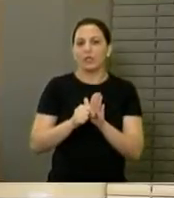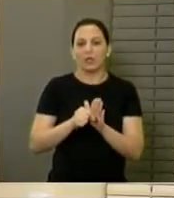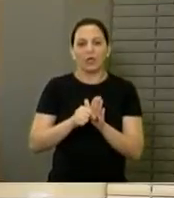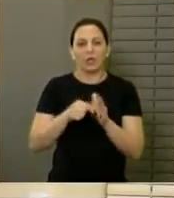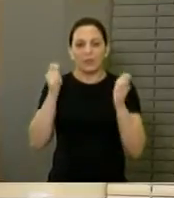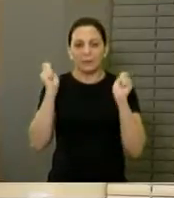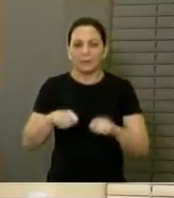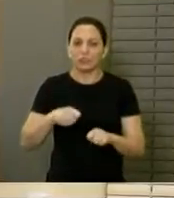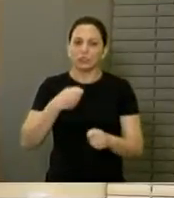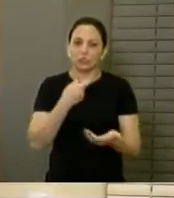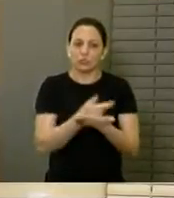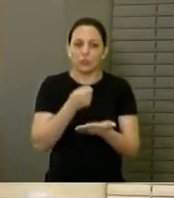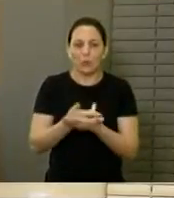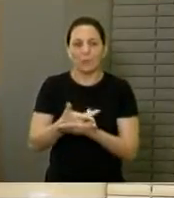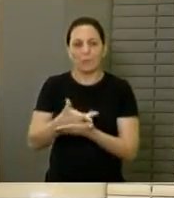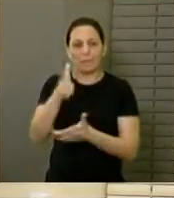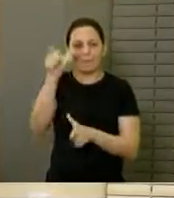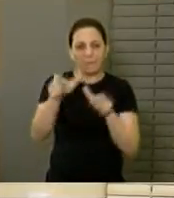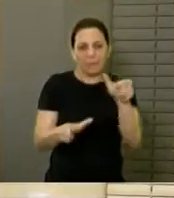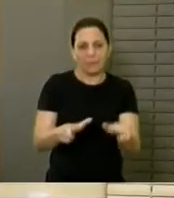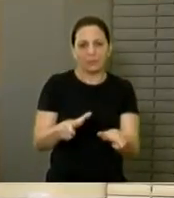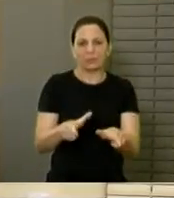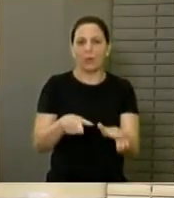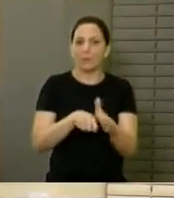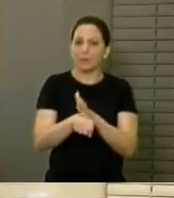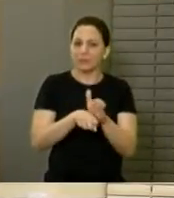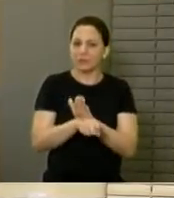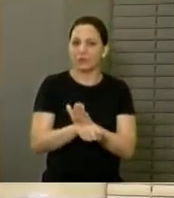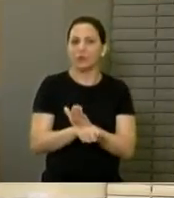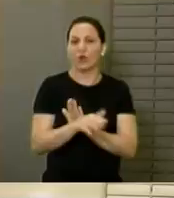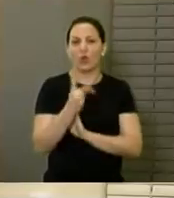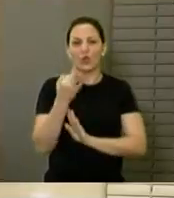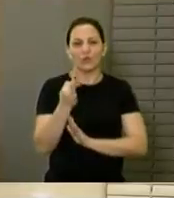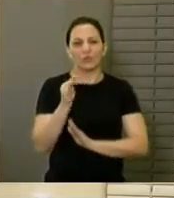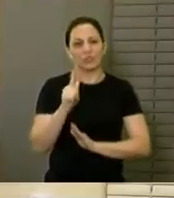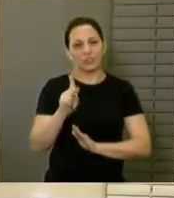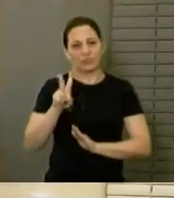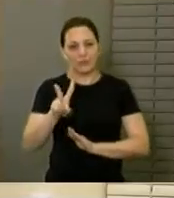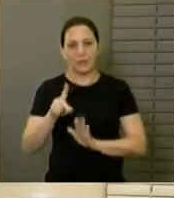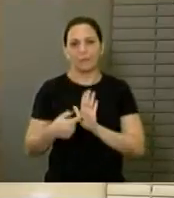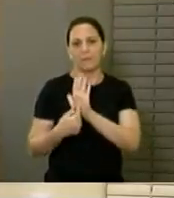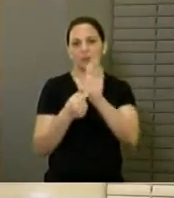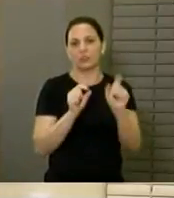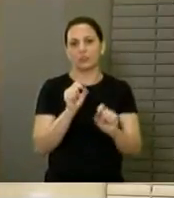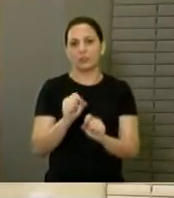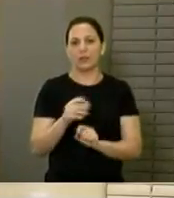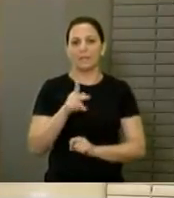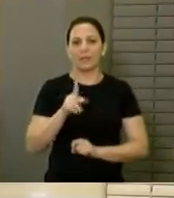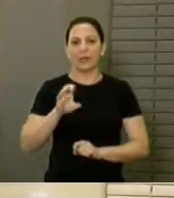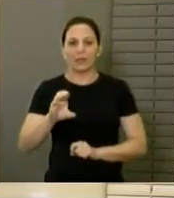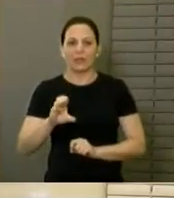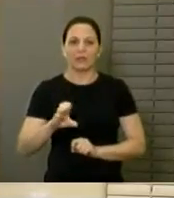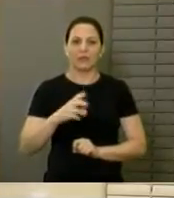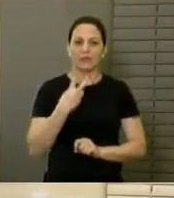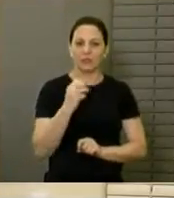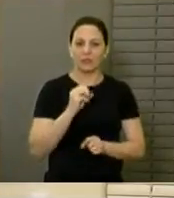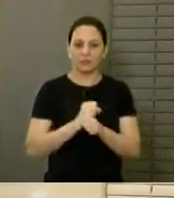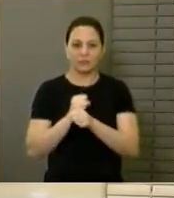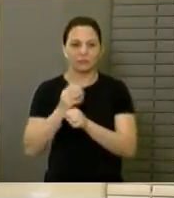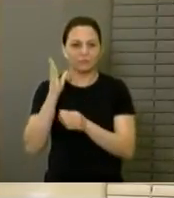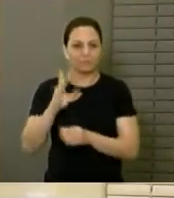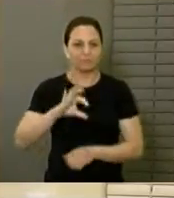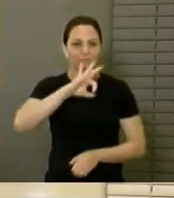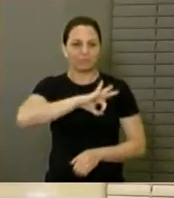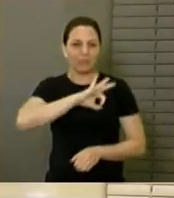maneira brutal. Um estudo feito por pesquisador da Fundação Getúlio Vargas apontou que se a PEC estivesse em vigor há 20 anos, o